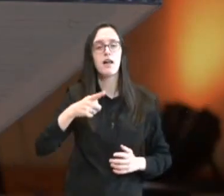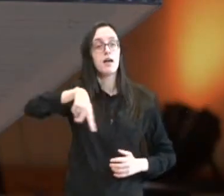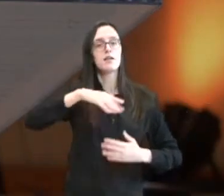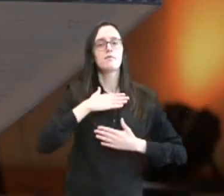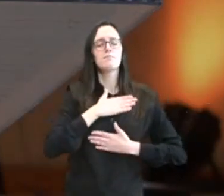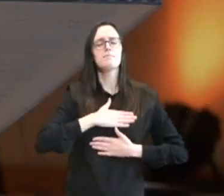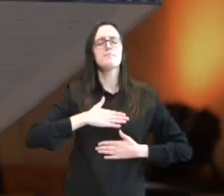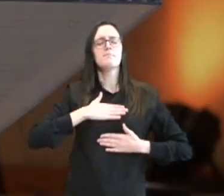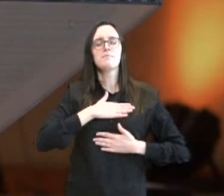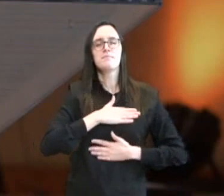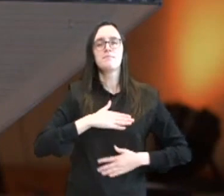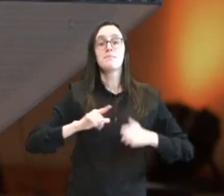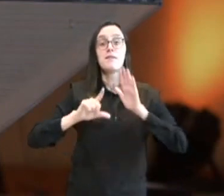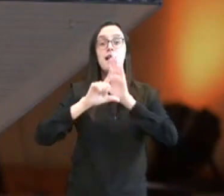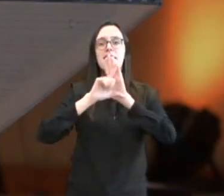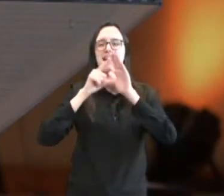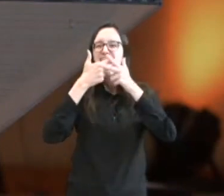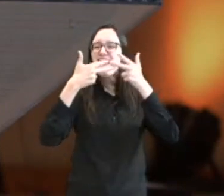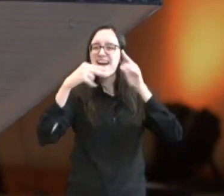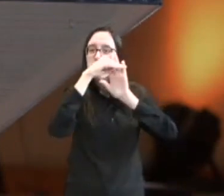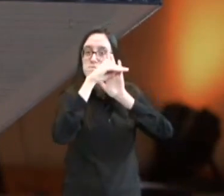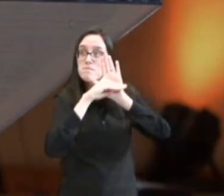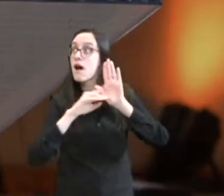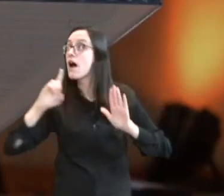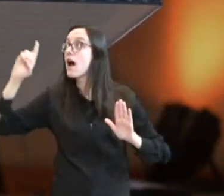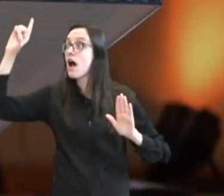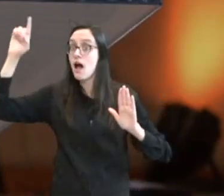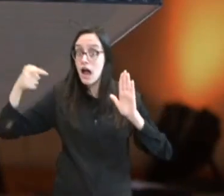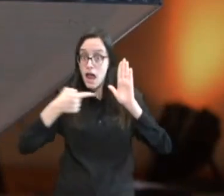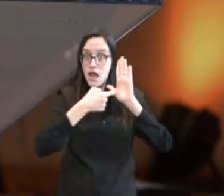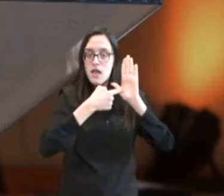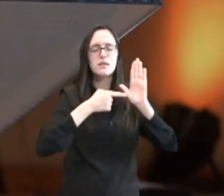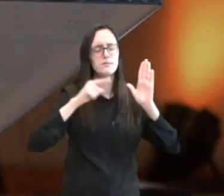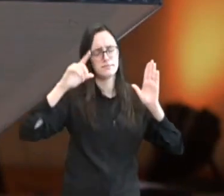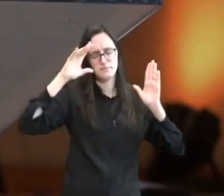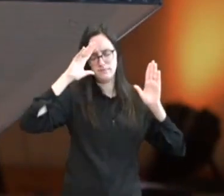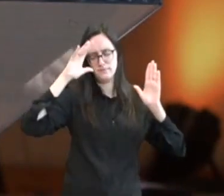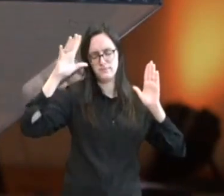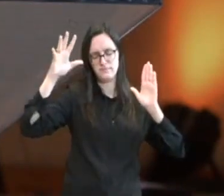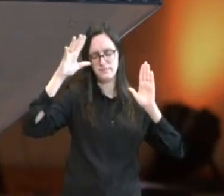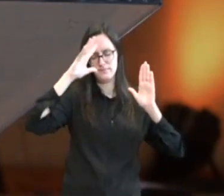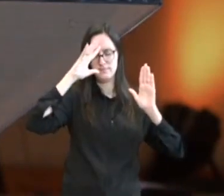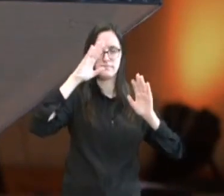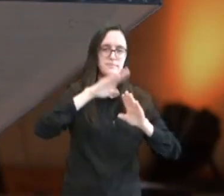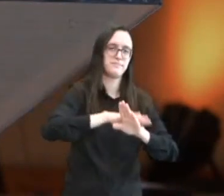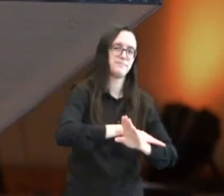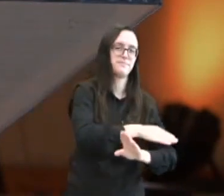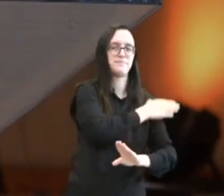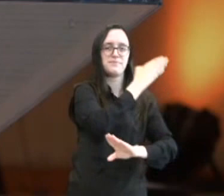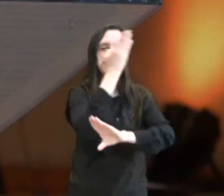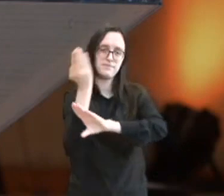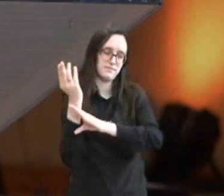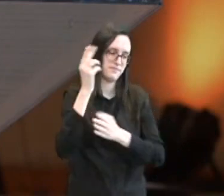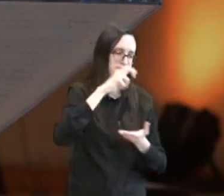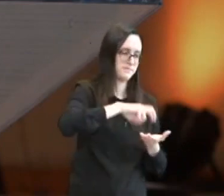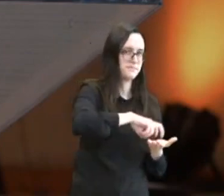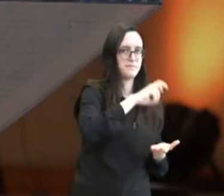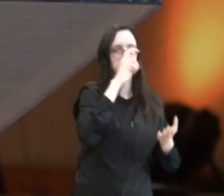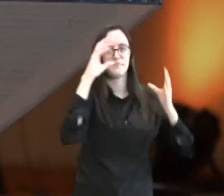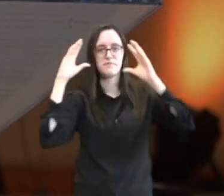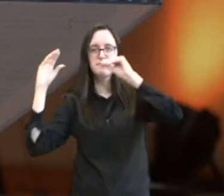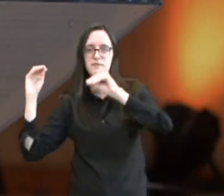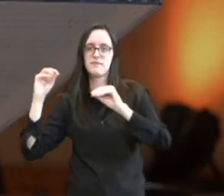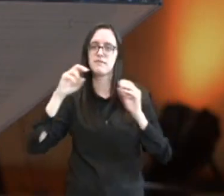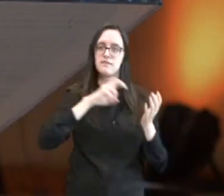Senhor, e na sua lei faz o quê? Medita de dia e de noite. Há uns